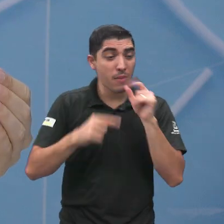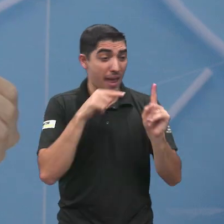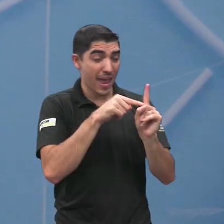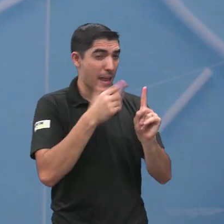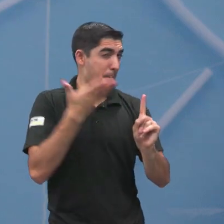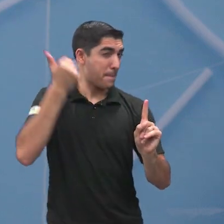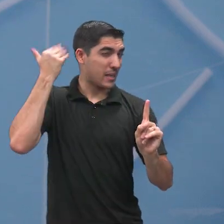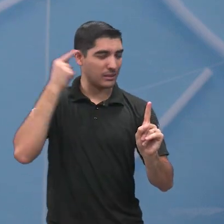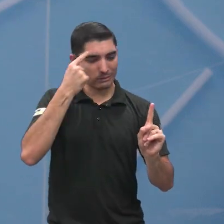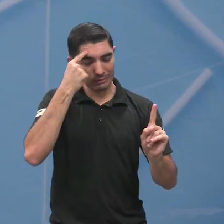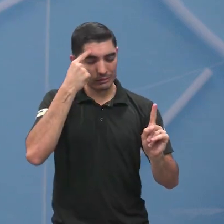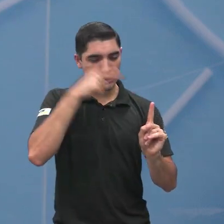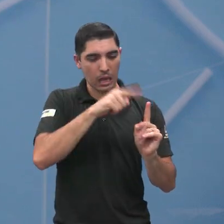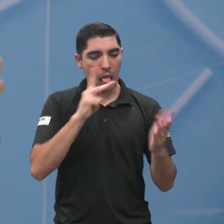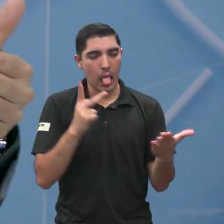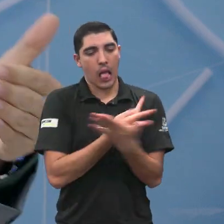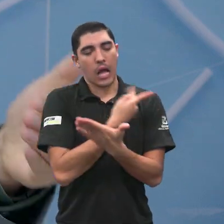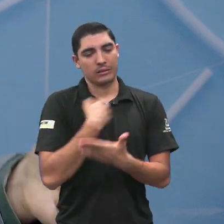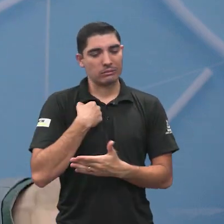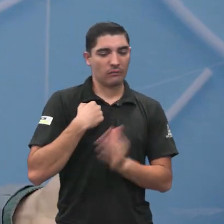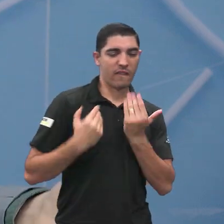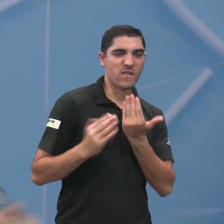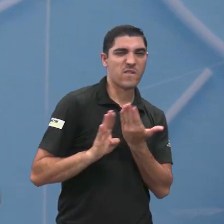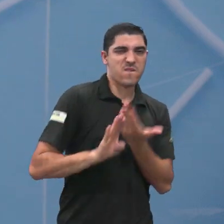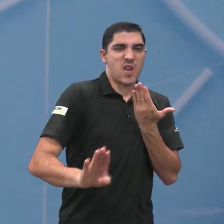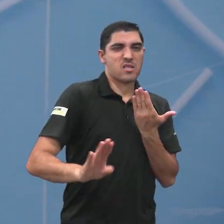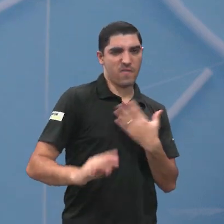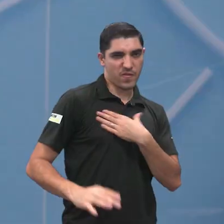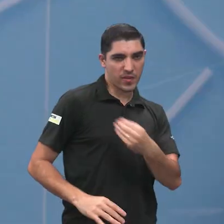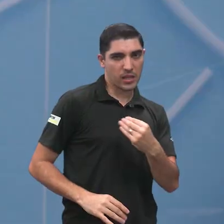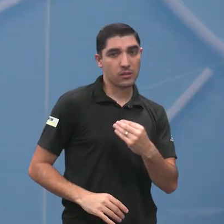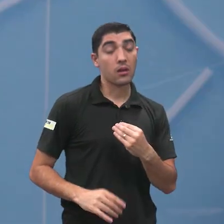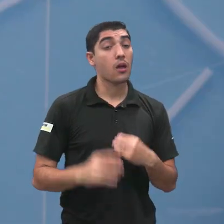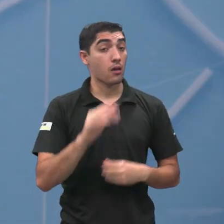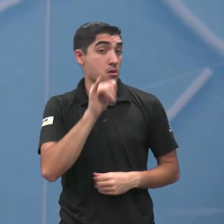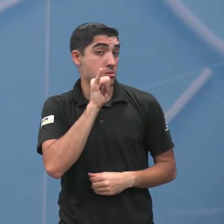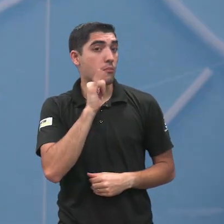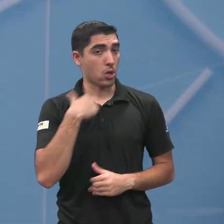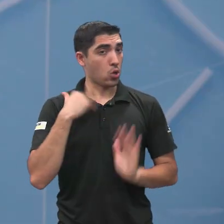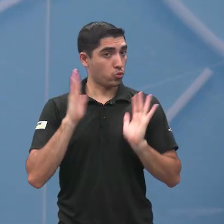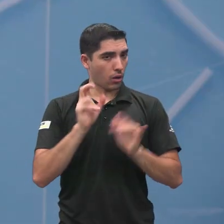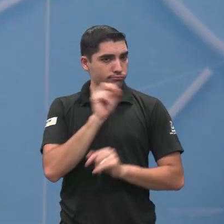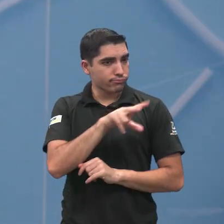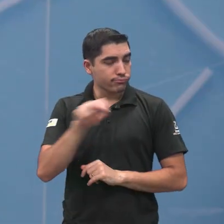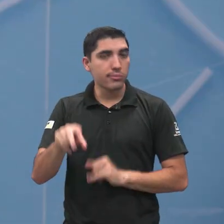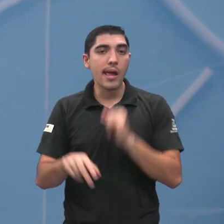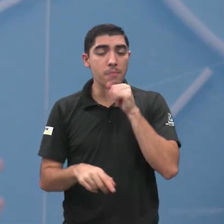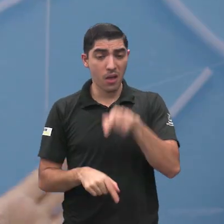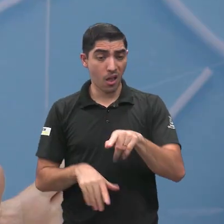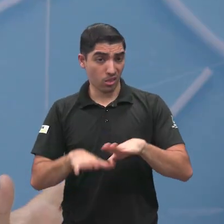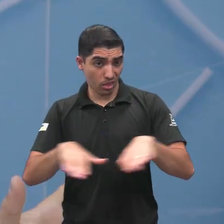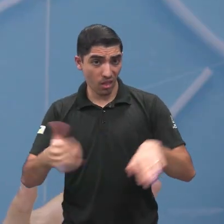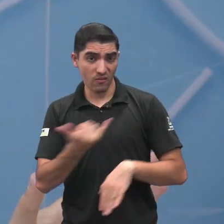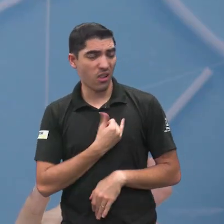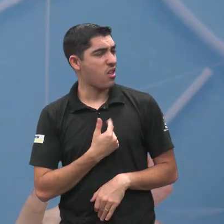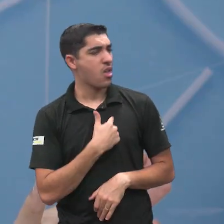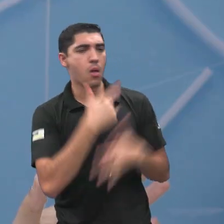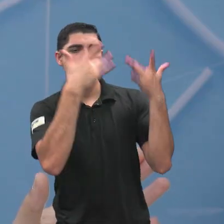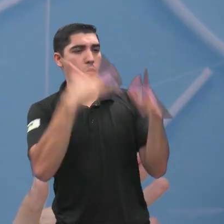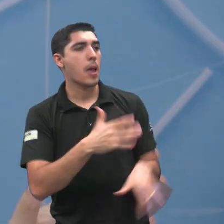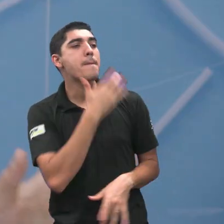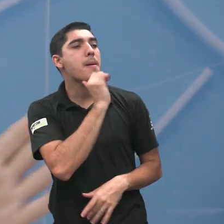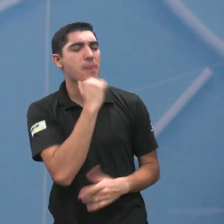filho, isso foi muito extenso, eu já vi casos onde a criança diz, eu não quero ter acesso ao meu